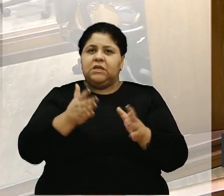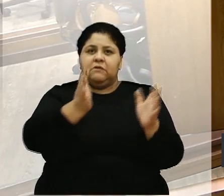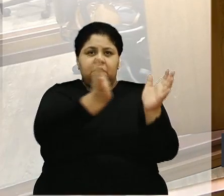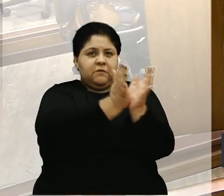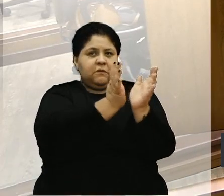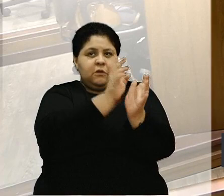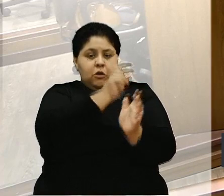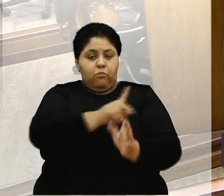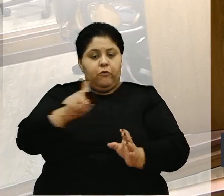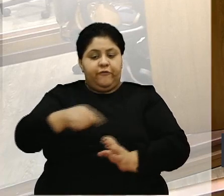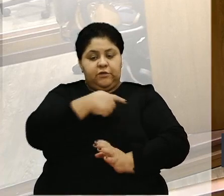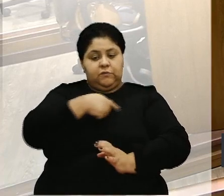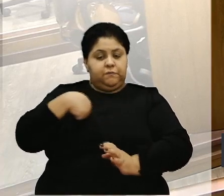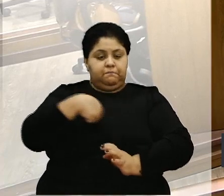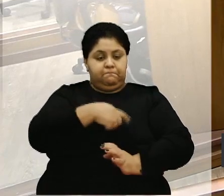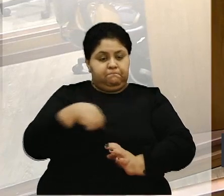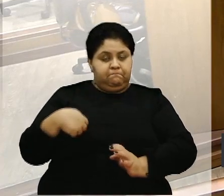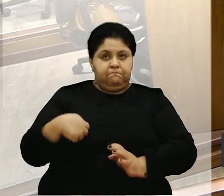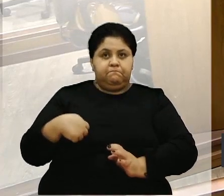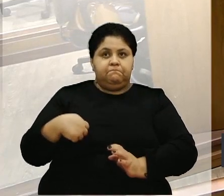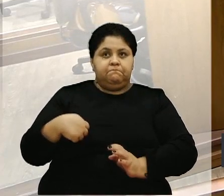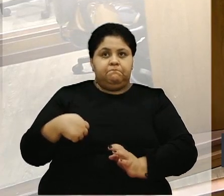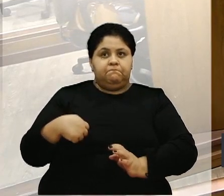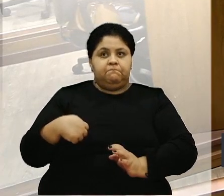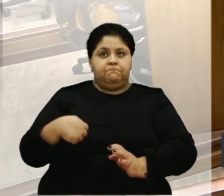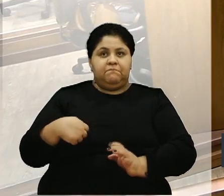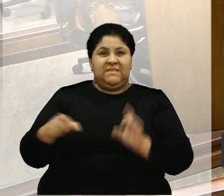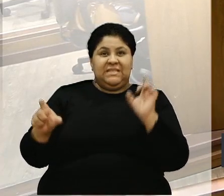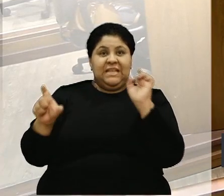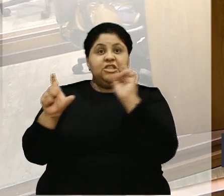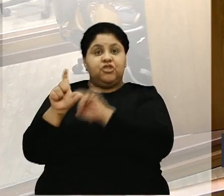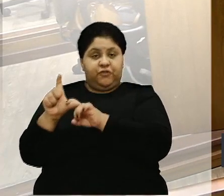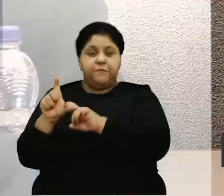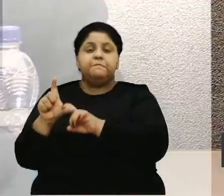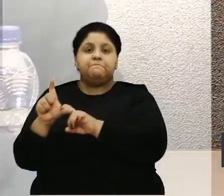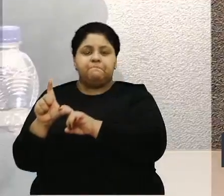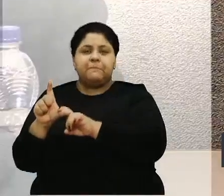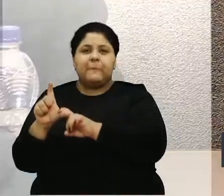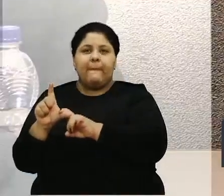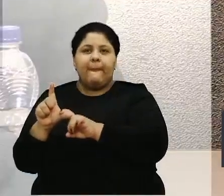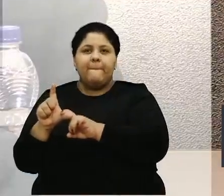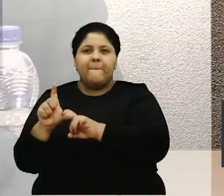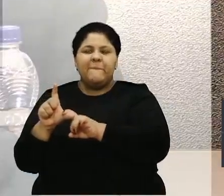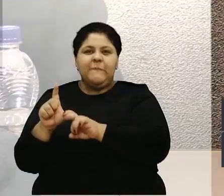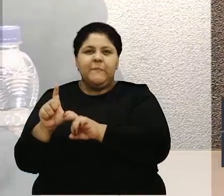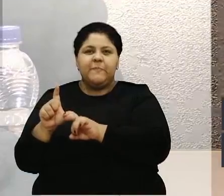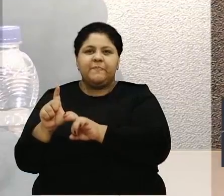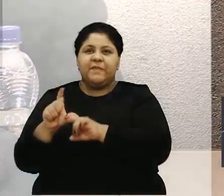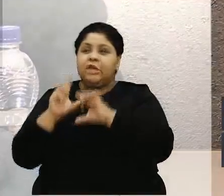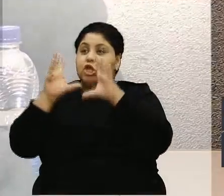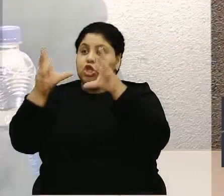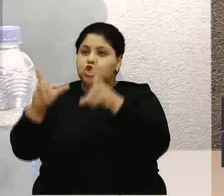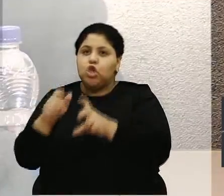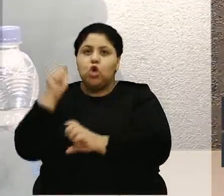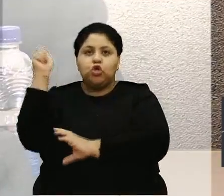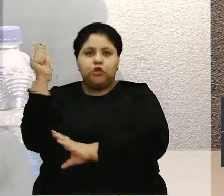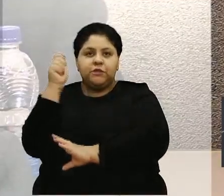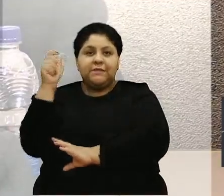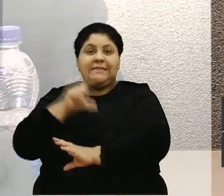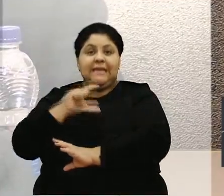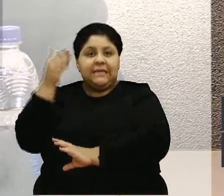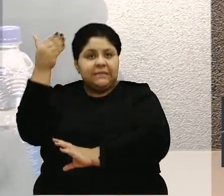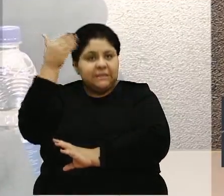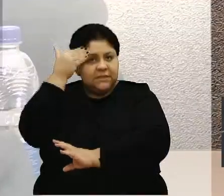professor Zanquim a respeito dessa questão da dívida ali, e que todos os gaúchos têm que saber o